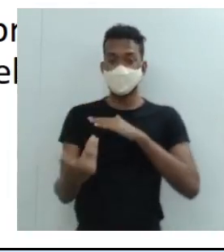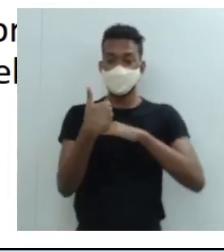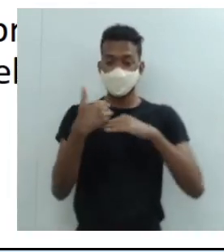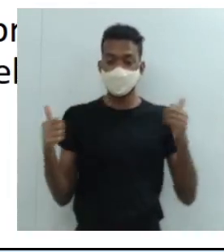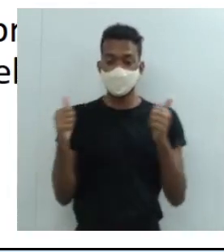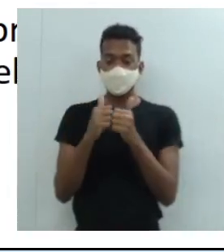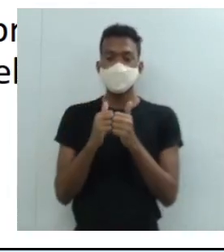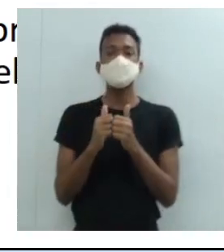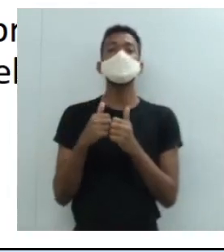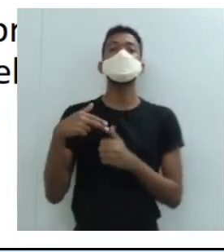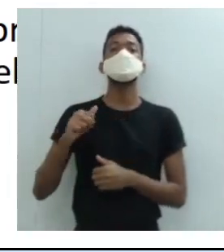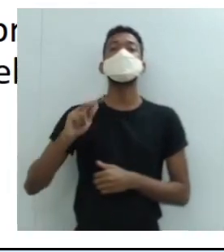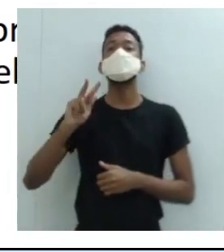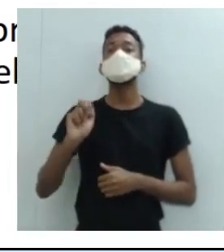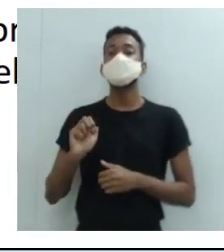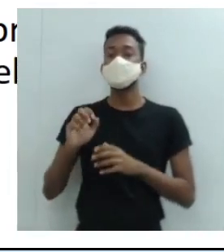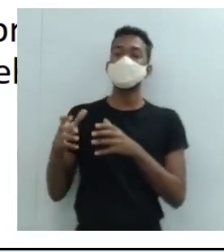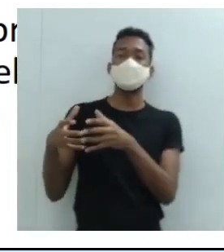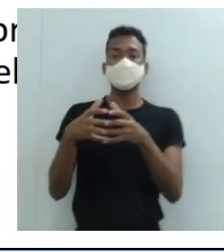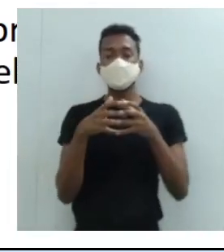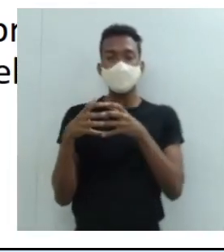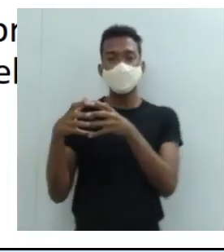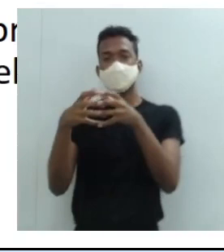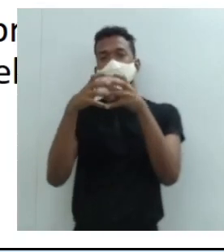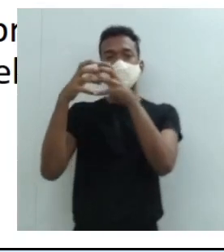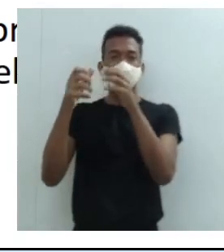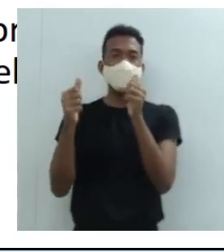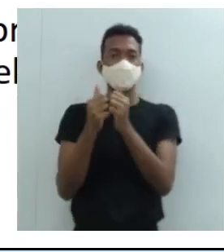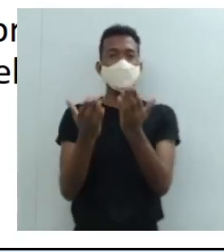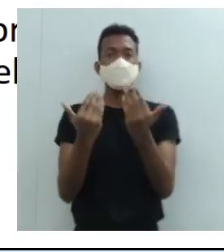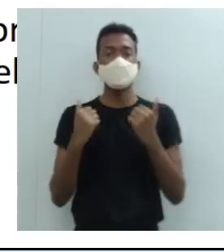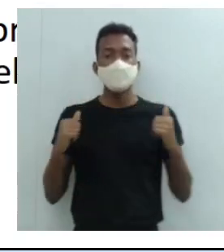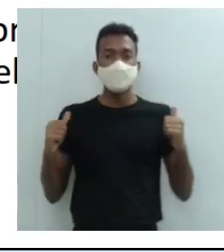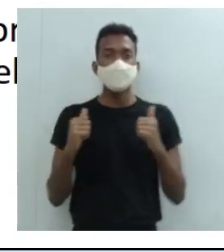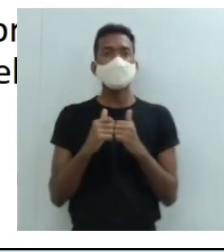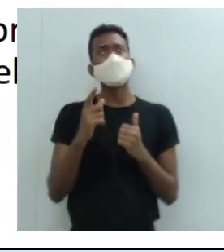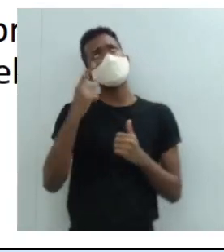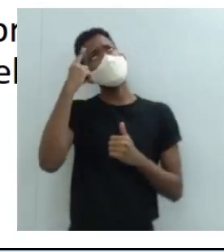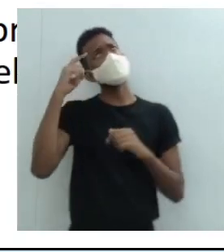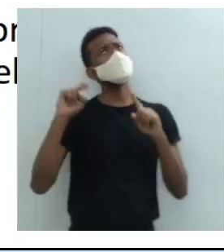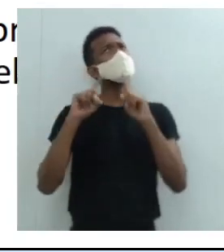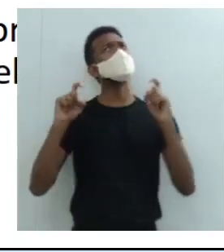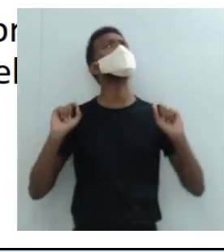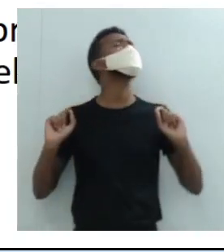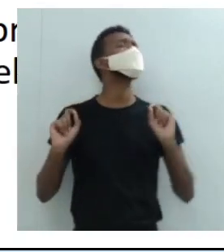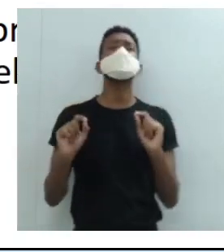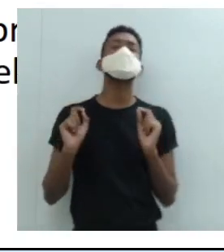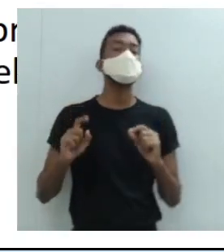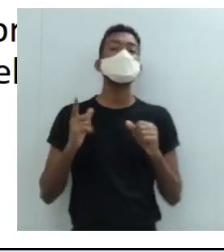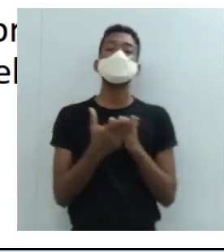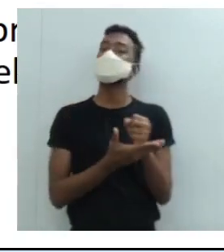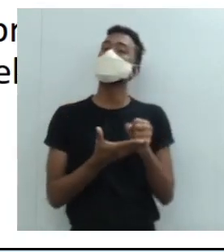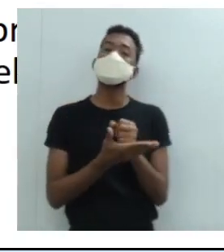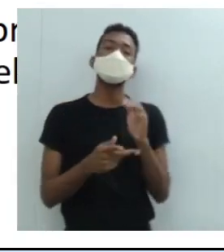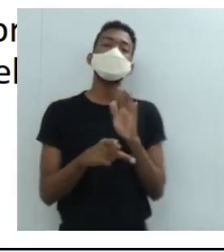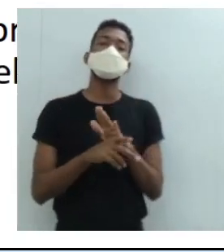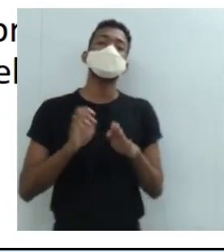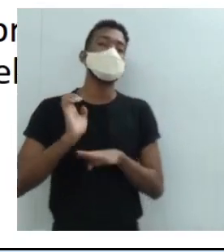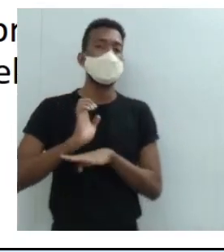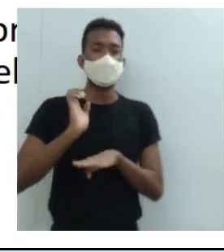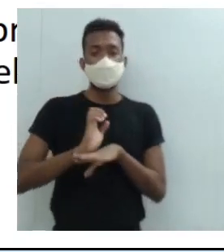Cláudio Nascimento, você de 7º ano, agora vai se questionar quais eram as bases do Estado